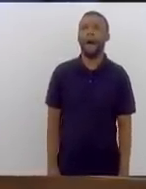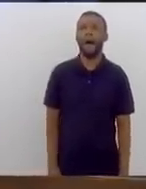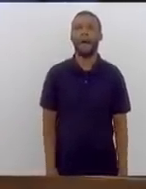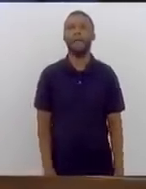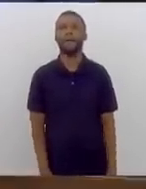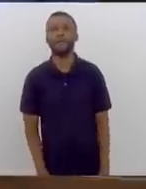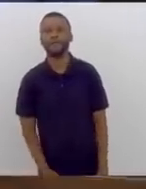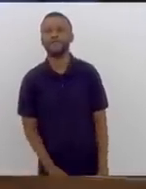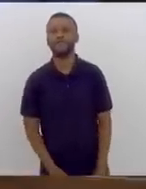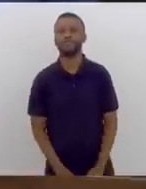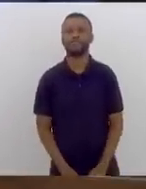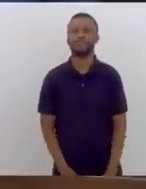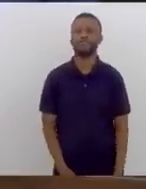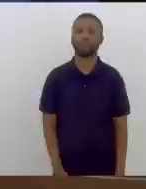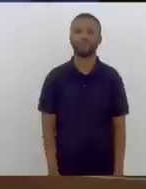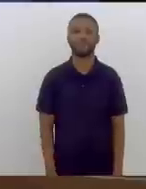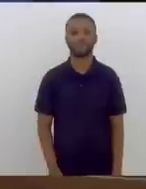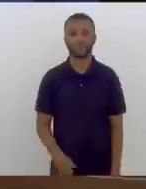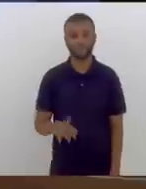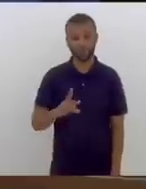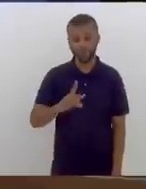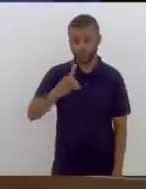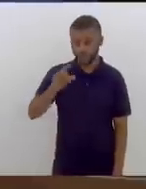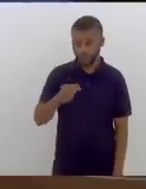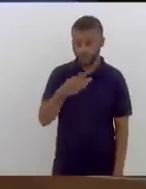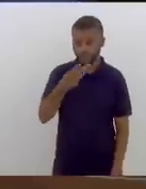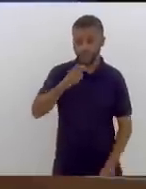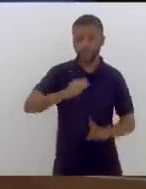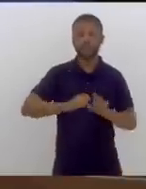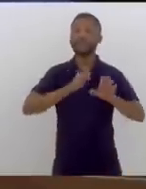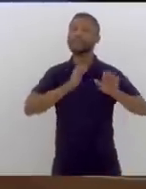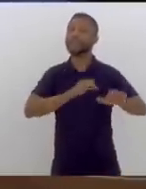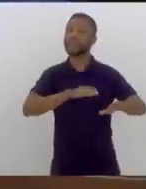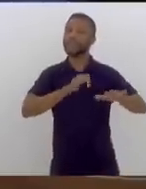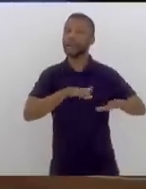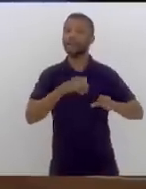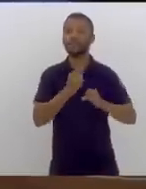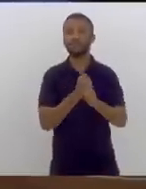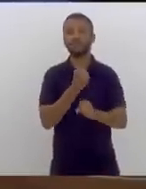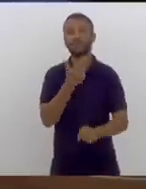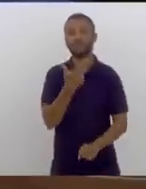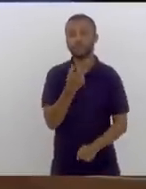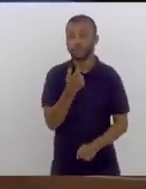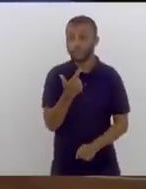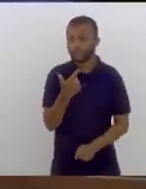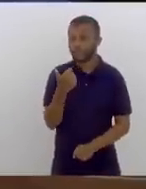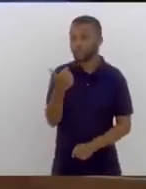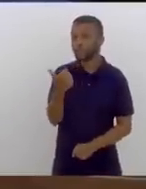é de três do Nove de 2021